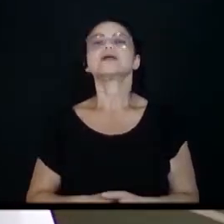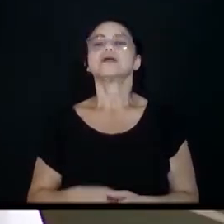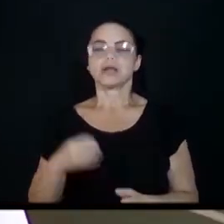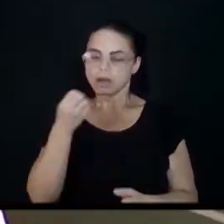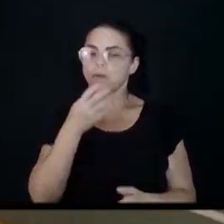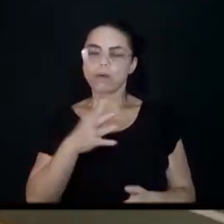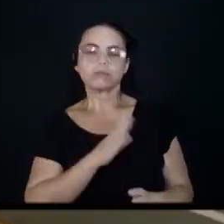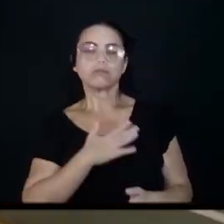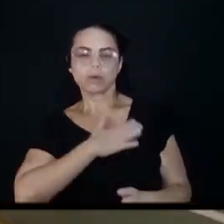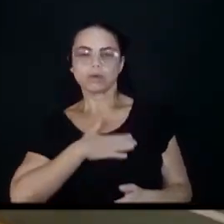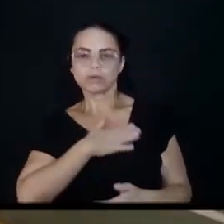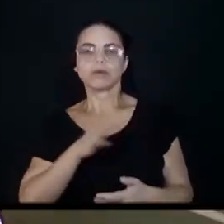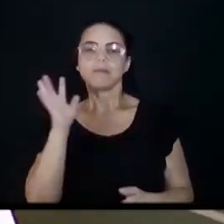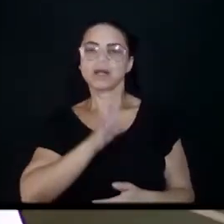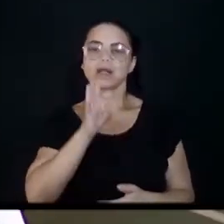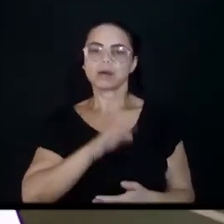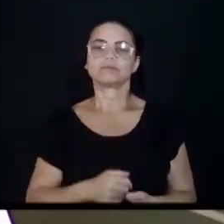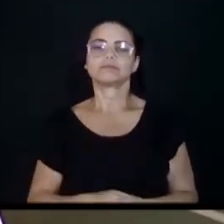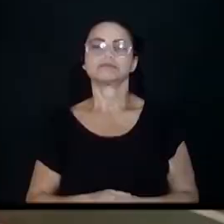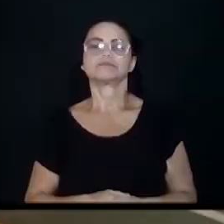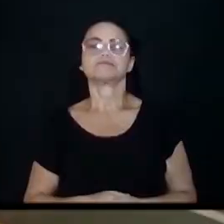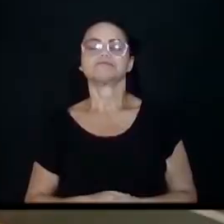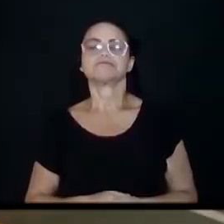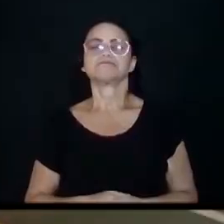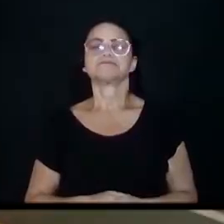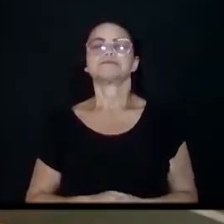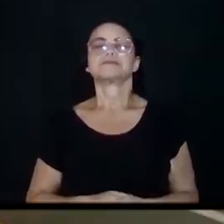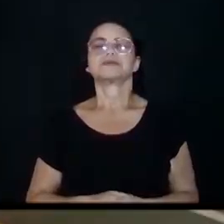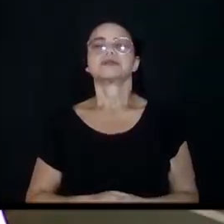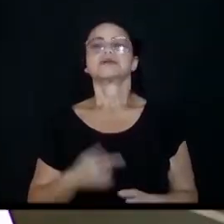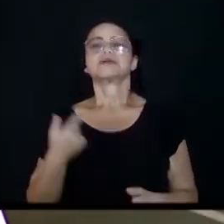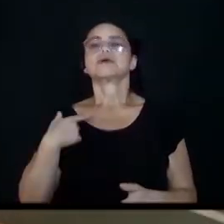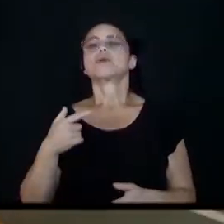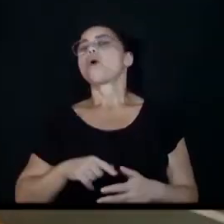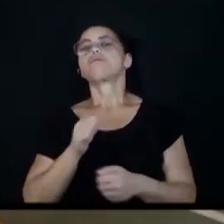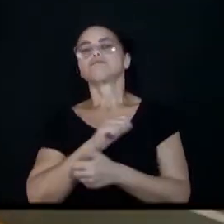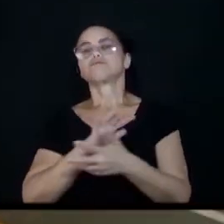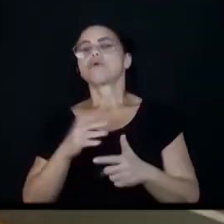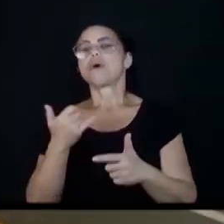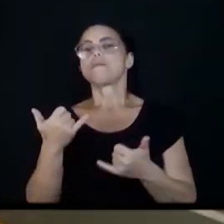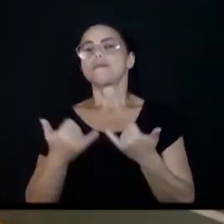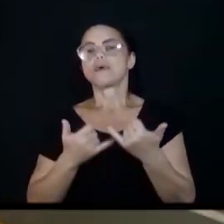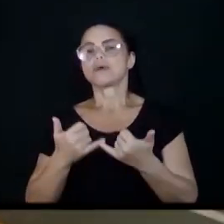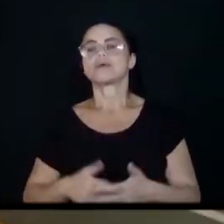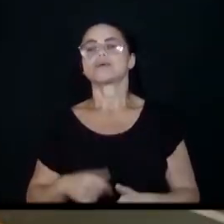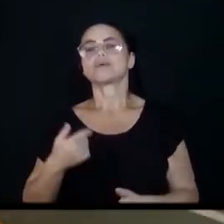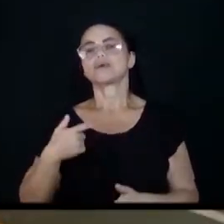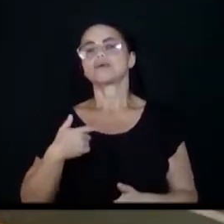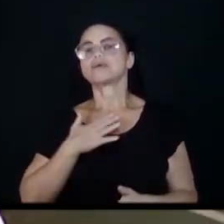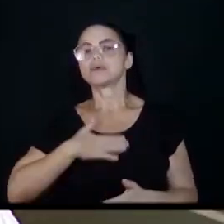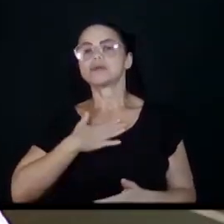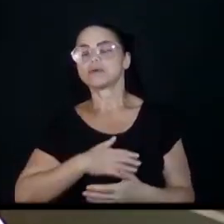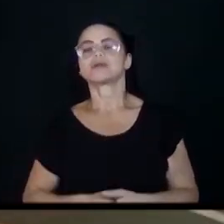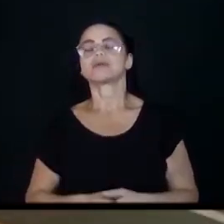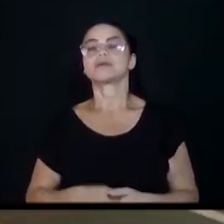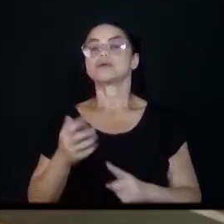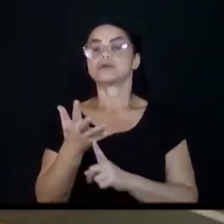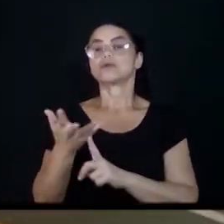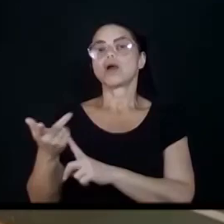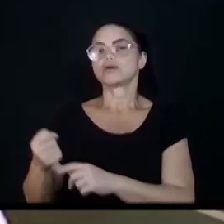legal, gosto de vir. E qual atividade que você mais gosta? A de artes plásticas. O que você